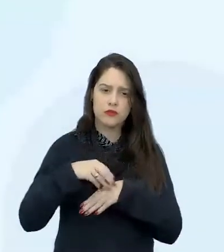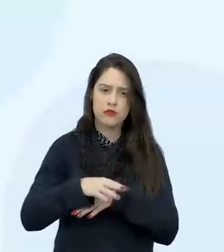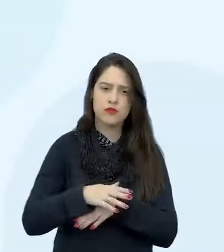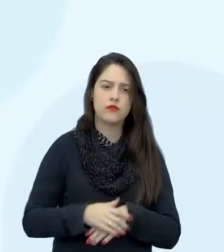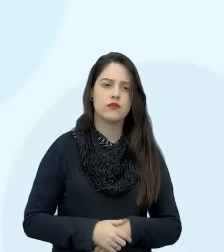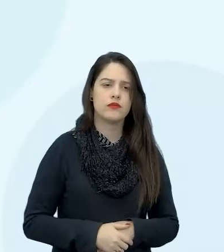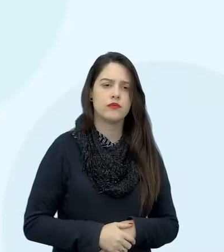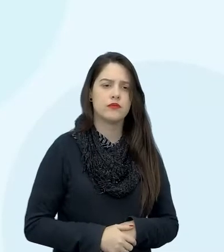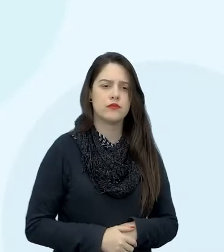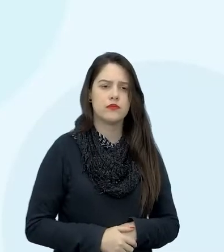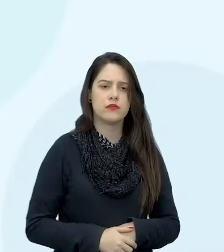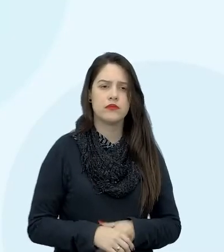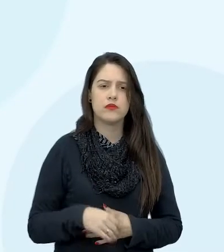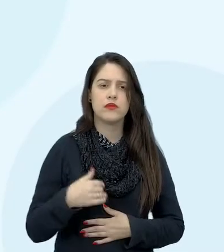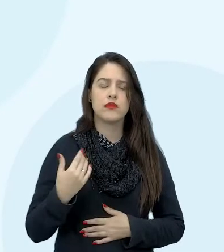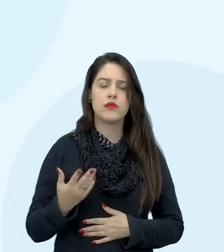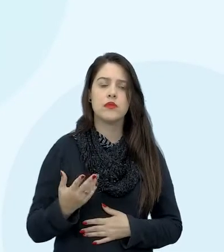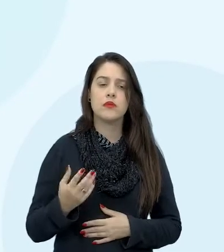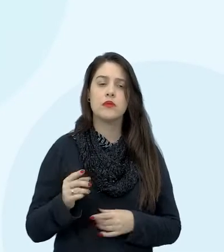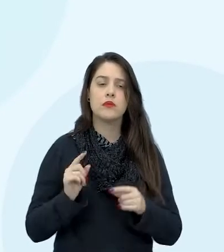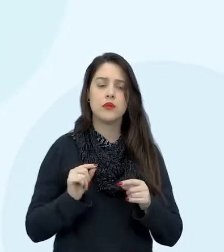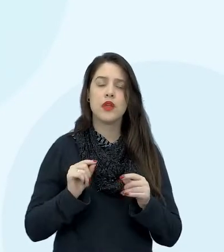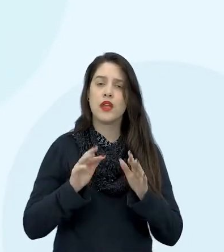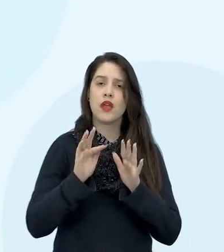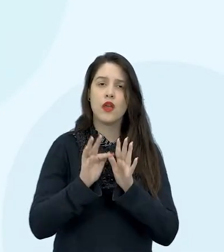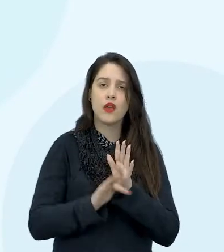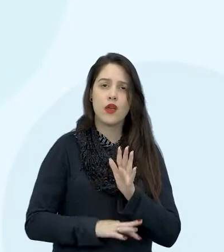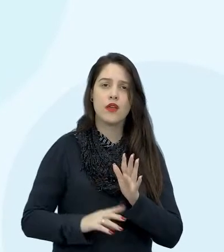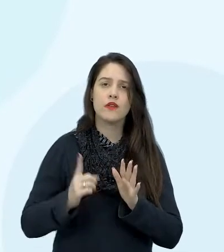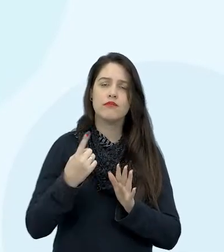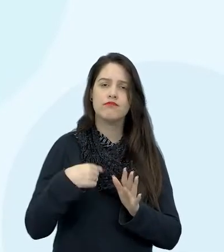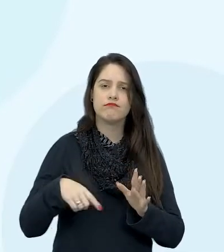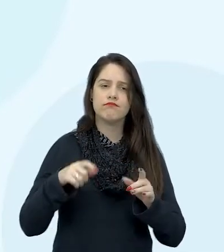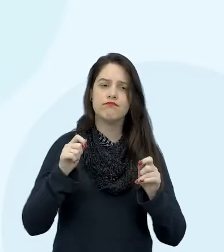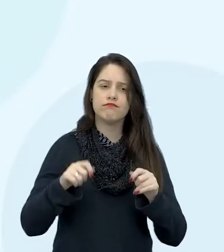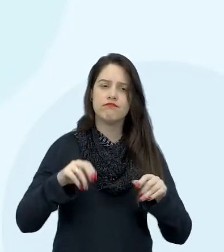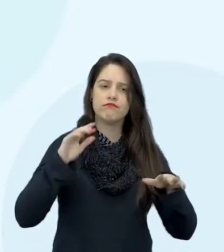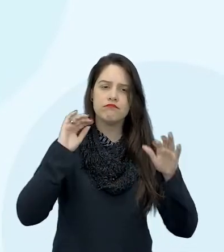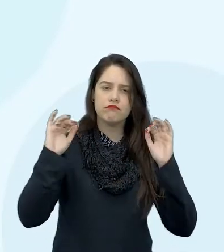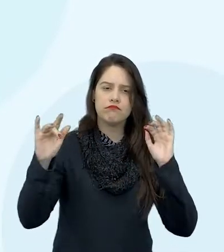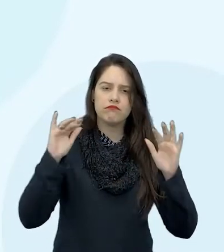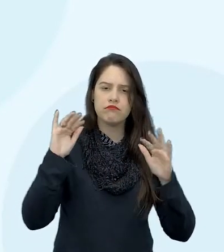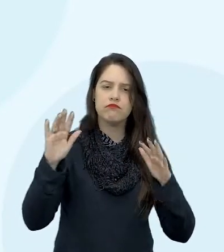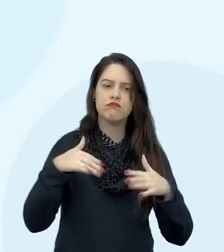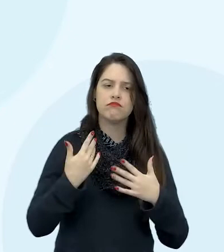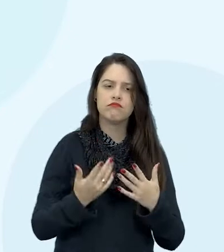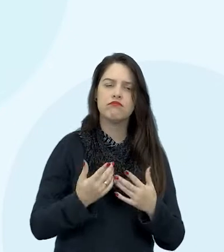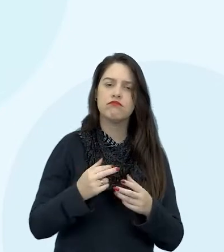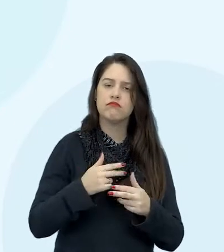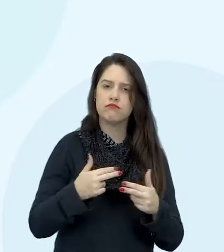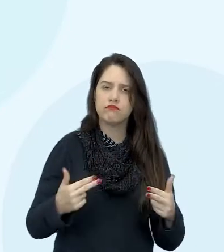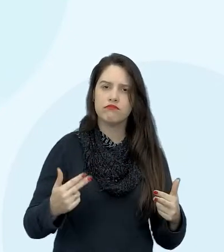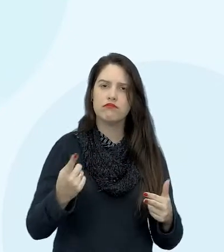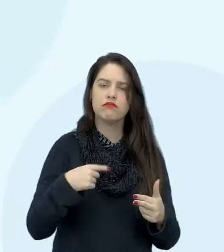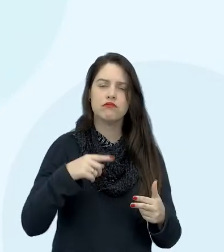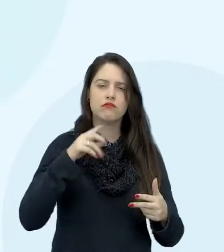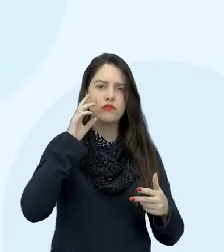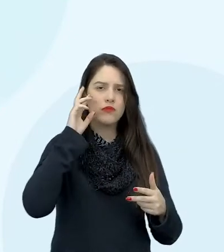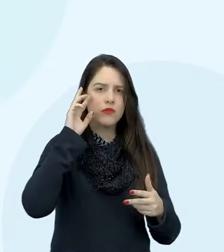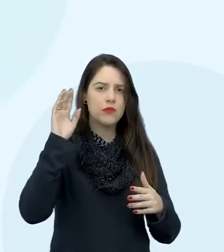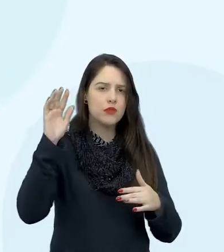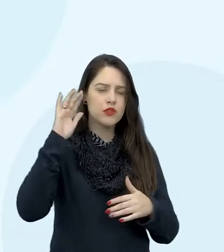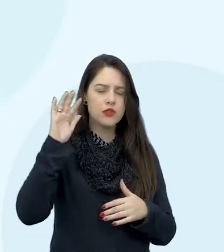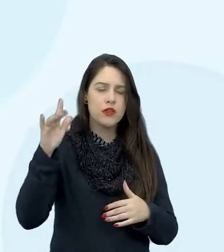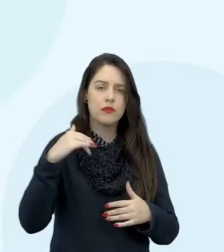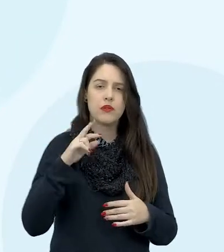nítida. Esse é um texto da agência FAPESP, que a comida síria transporta o imaginário dos